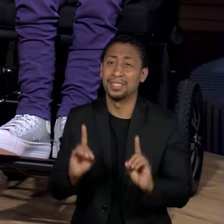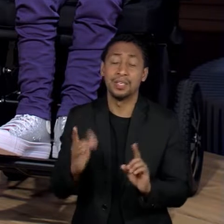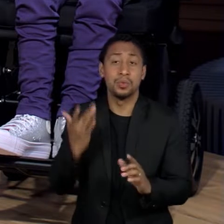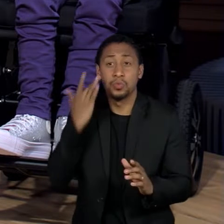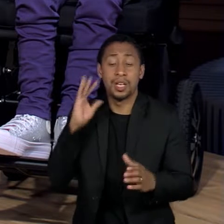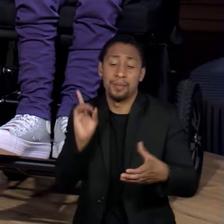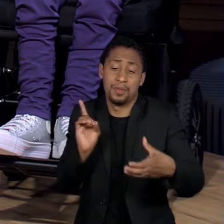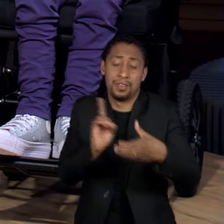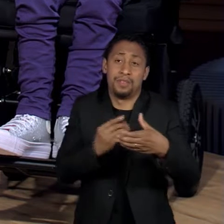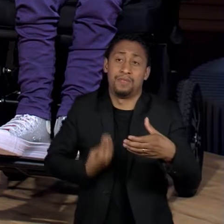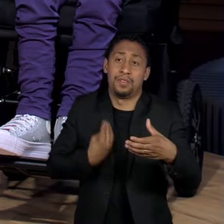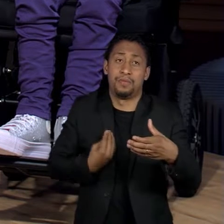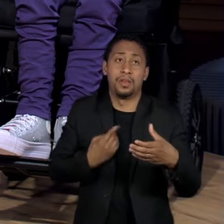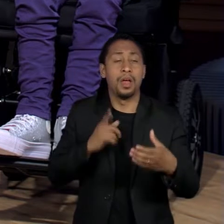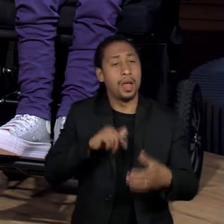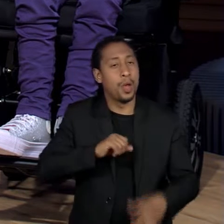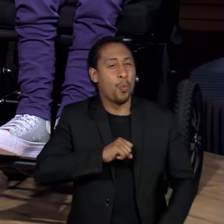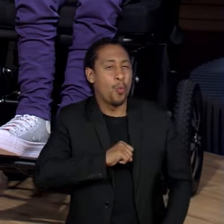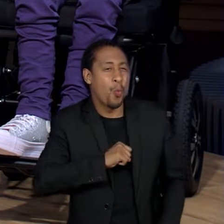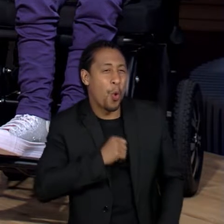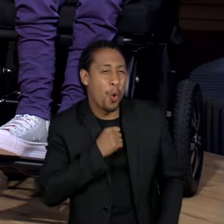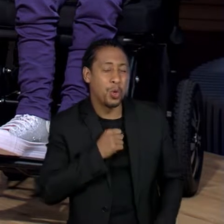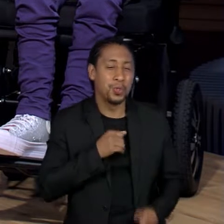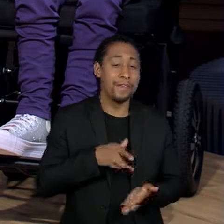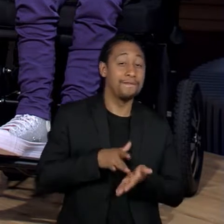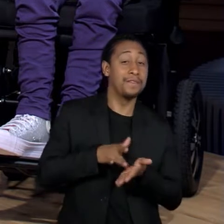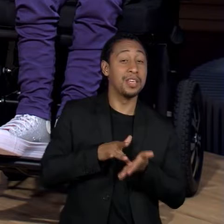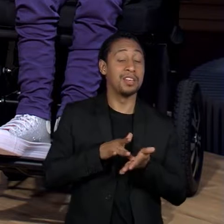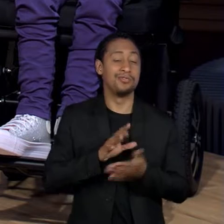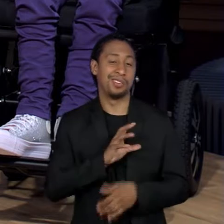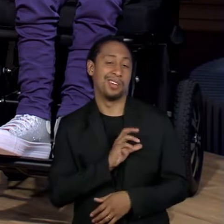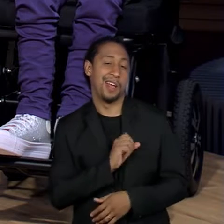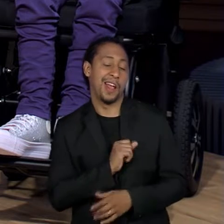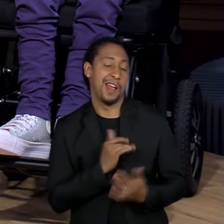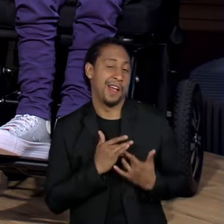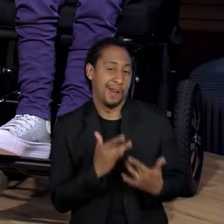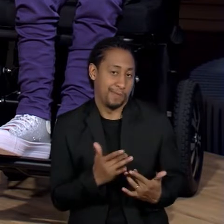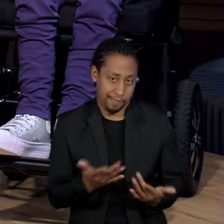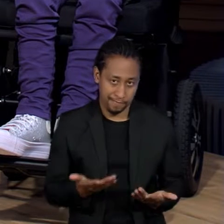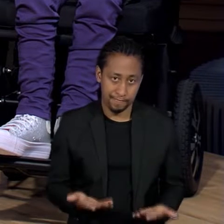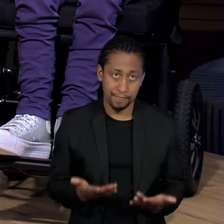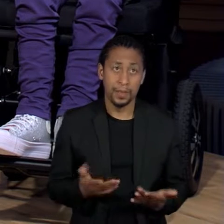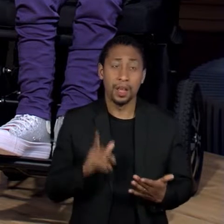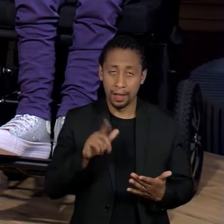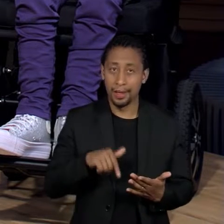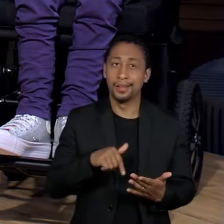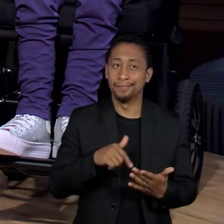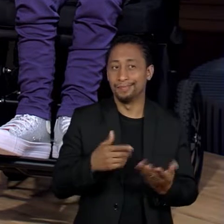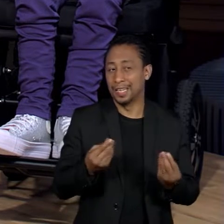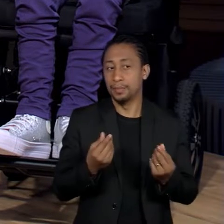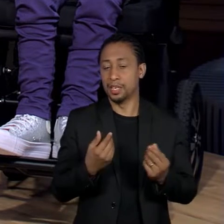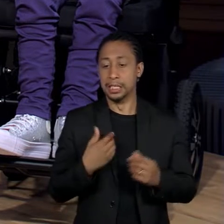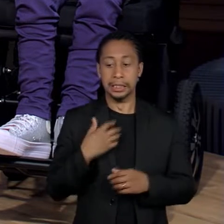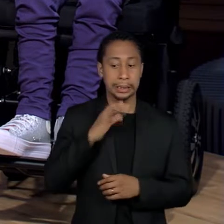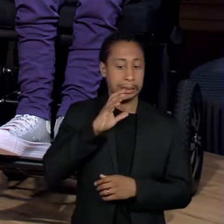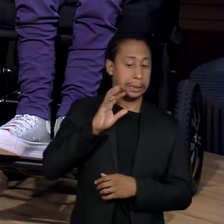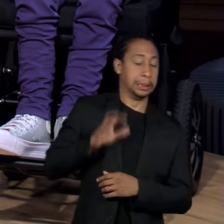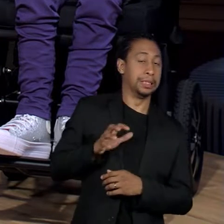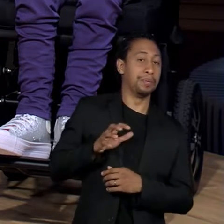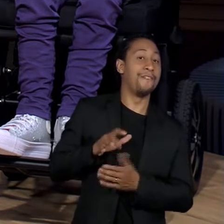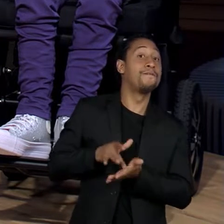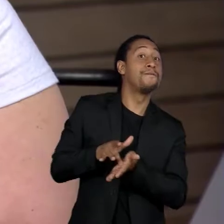É um ódio disfarçado de compaixão. É uma aversão disfarçada de compaixão. A pessoa